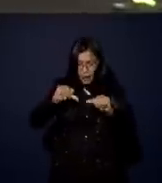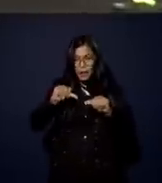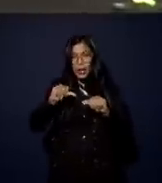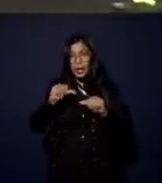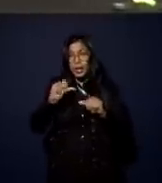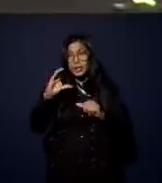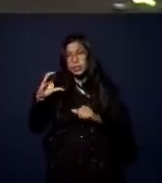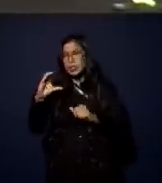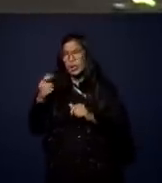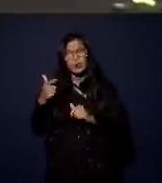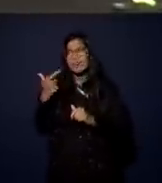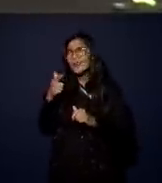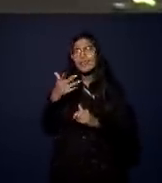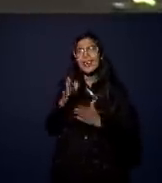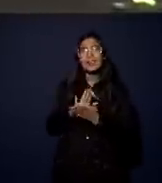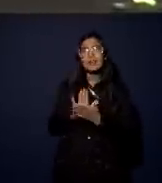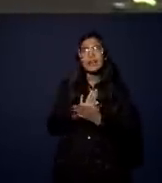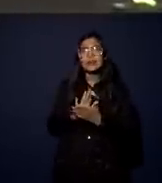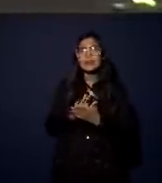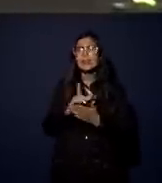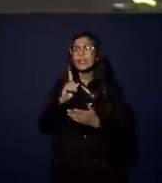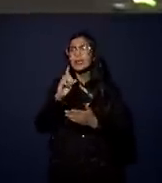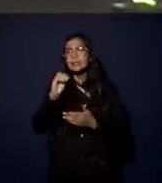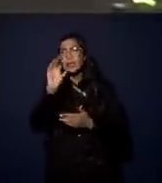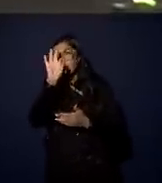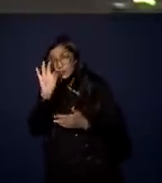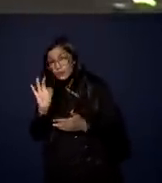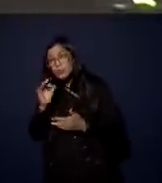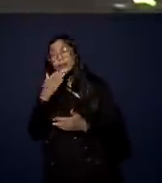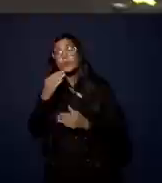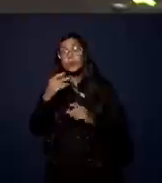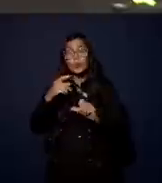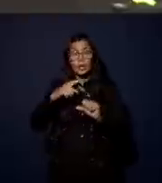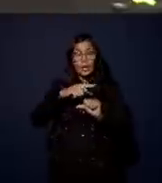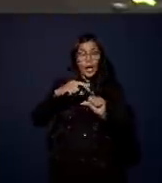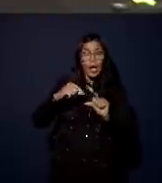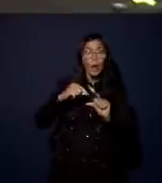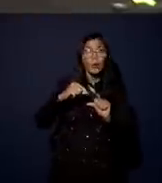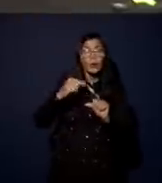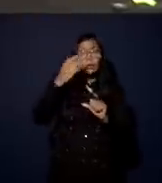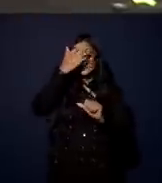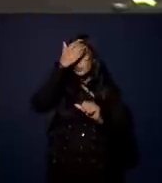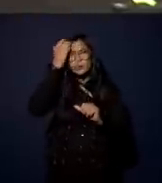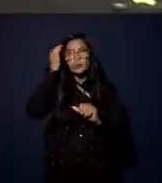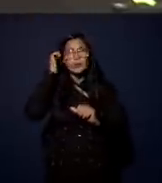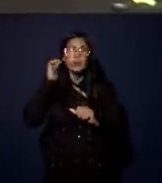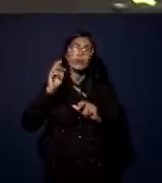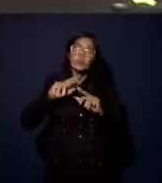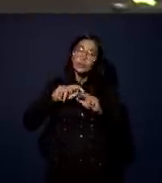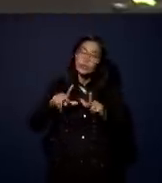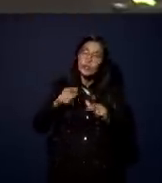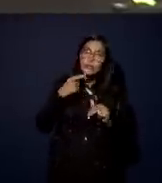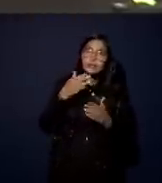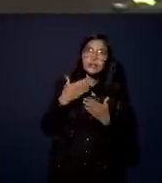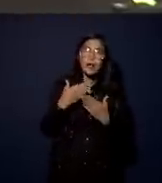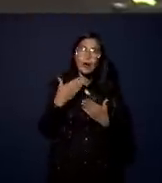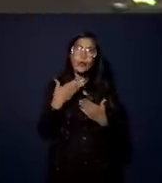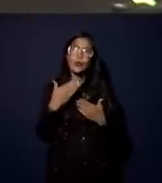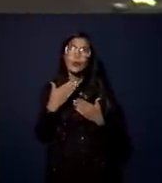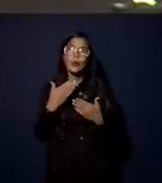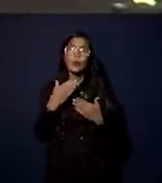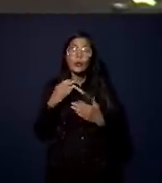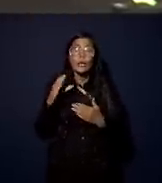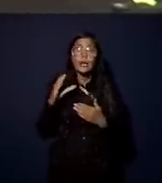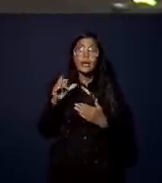isso não existe mais é 100% baseado em algoritmo hoje com diferencial de uma base de 95 milhões de clientes